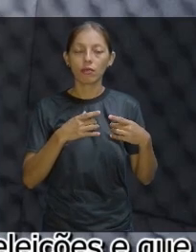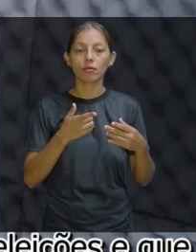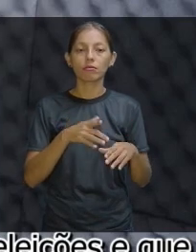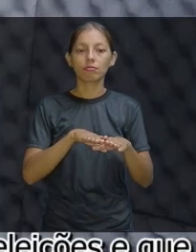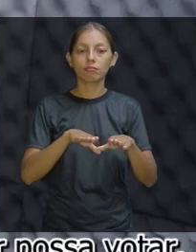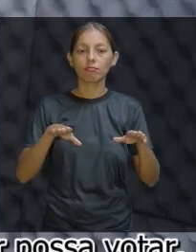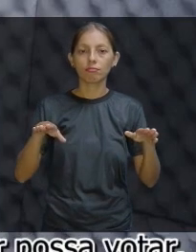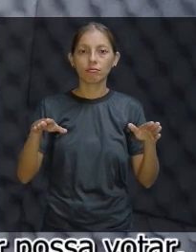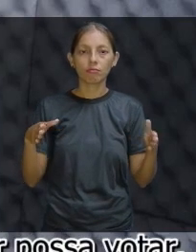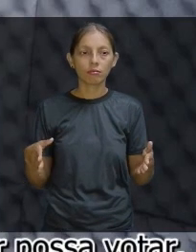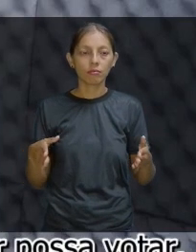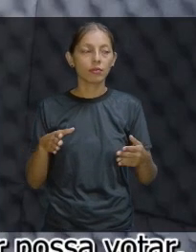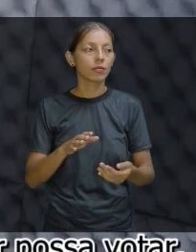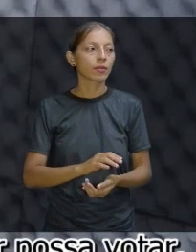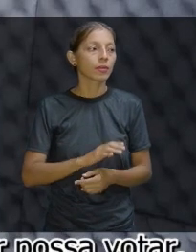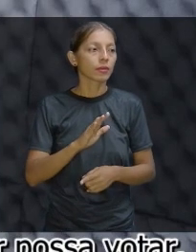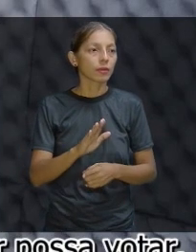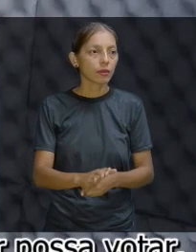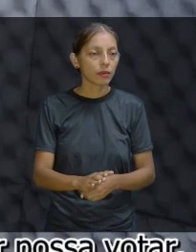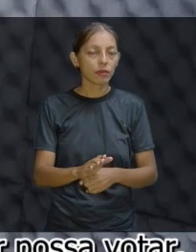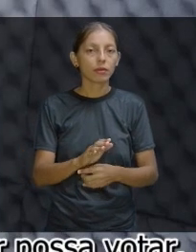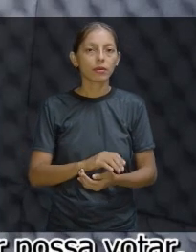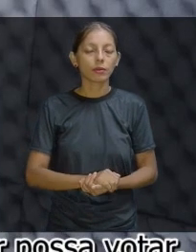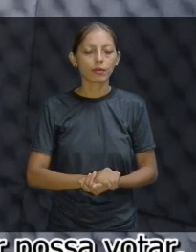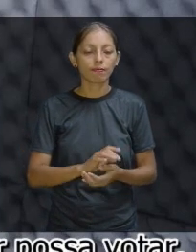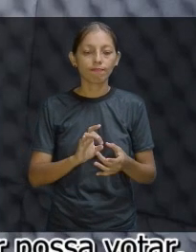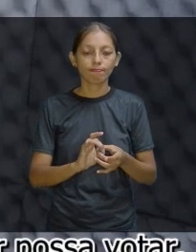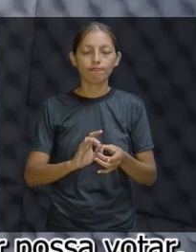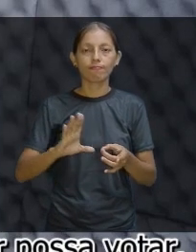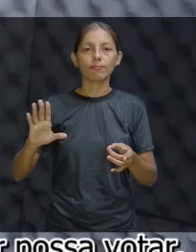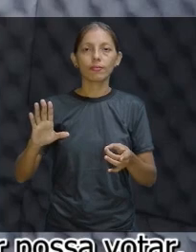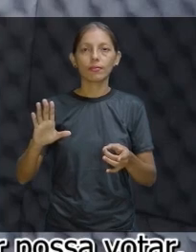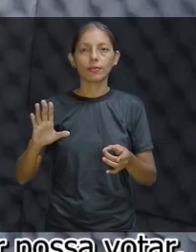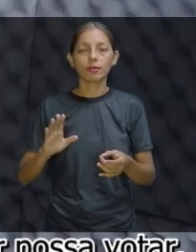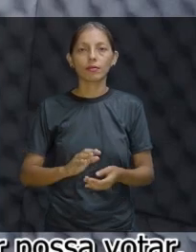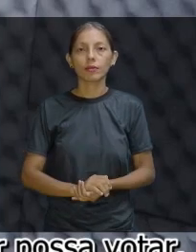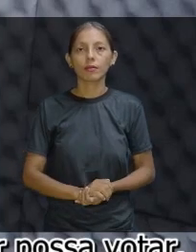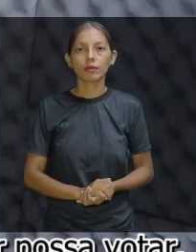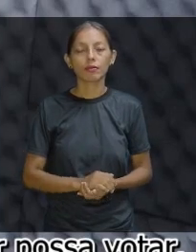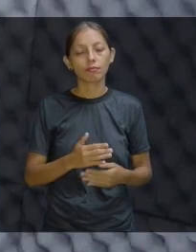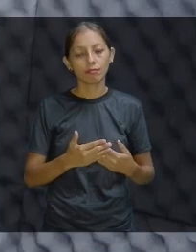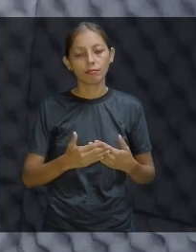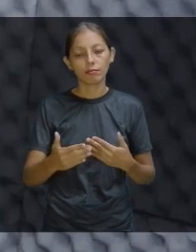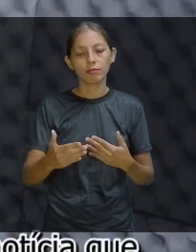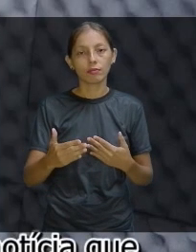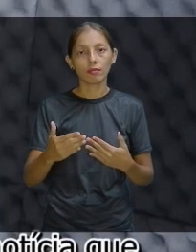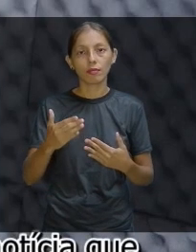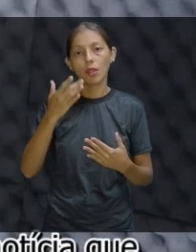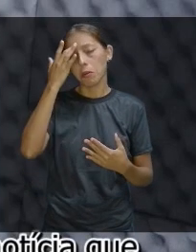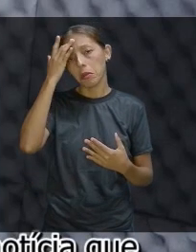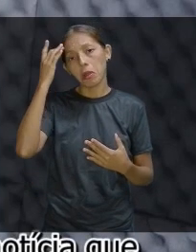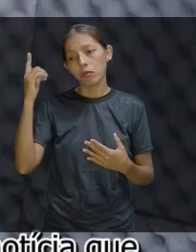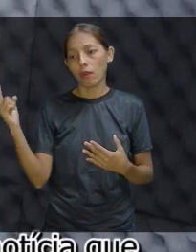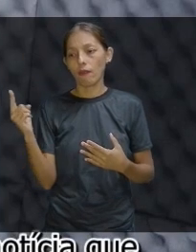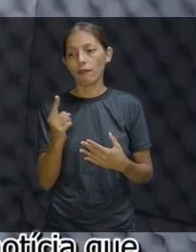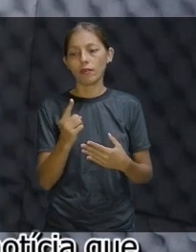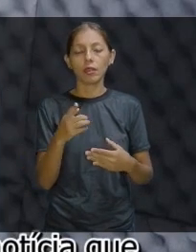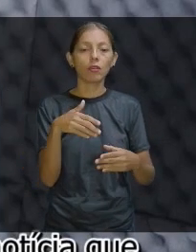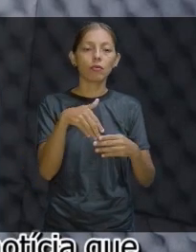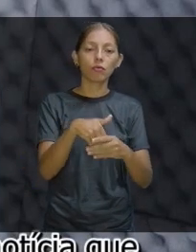que garantem que o processo democrático ocorra e que o eleitor possa votar. E nessa